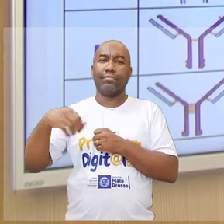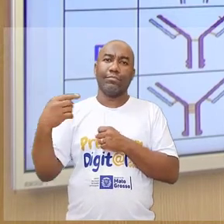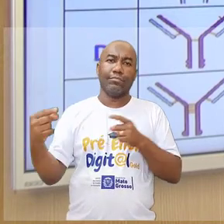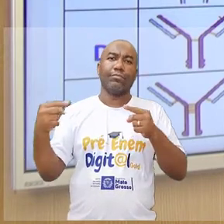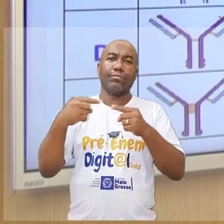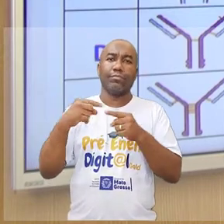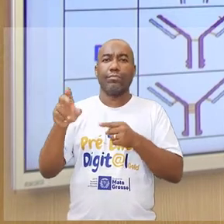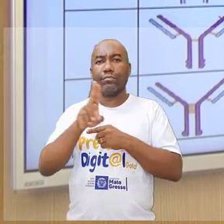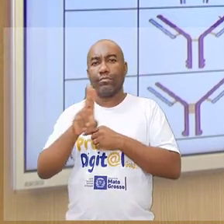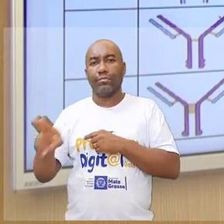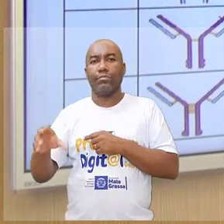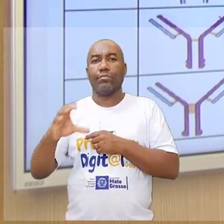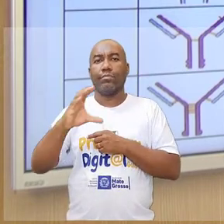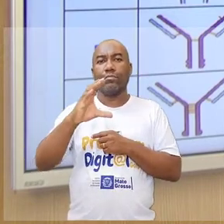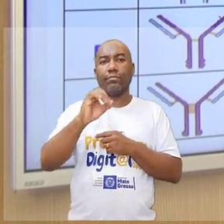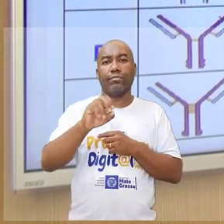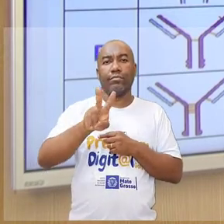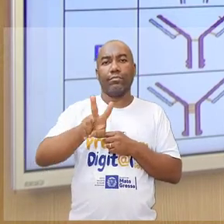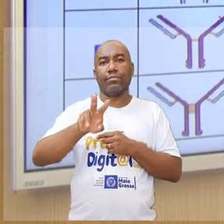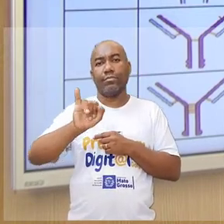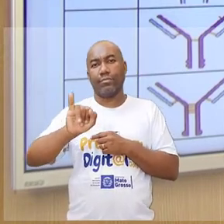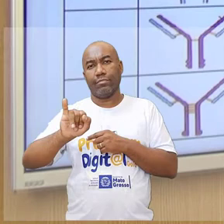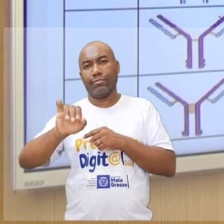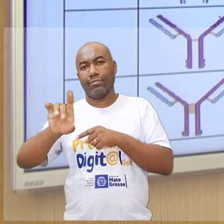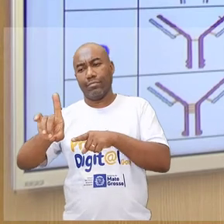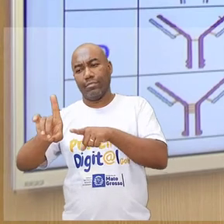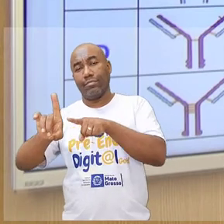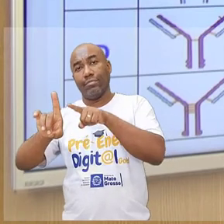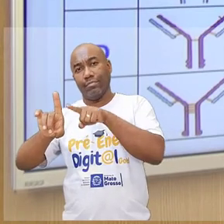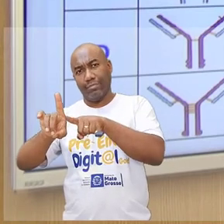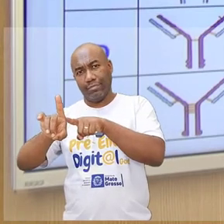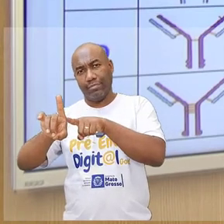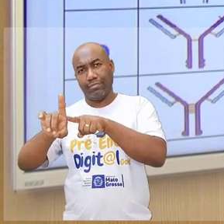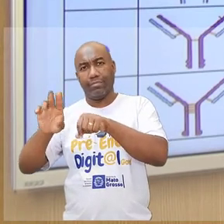2019, tá? Então você vai dizer assim, ó, o vírus da